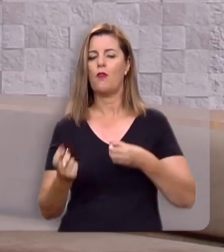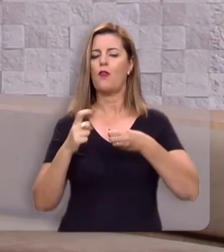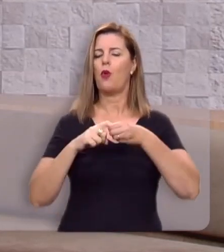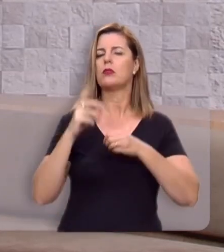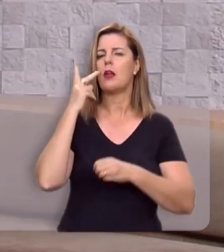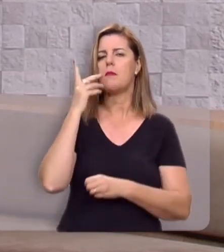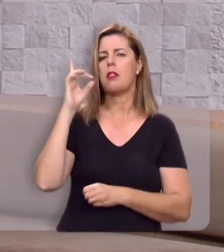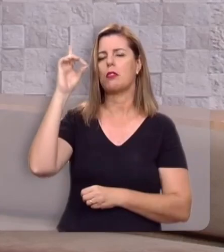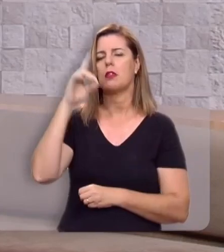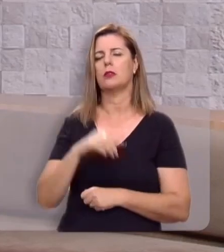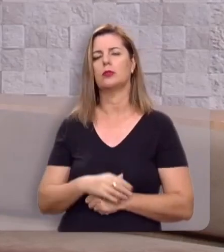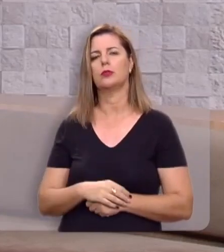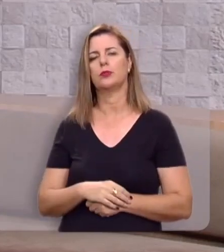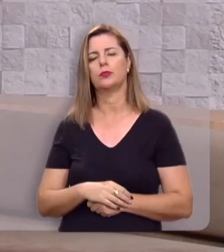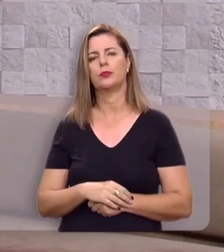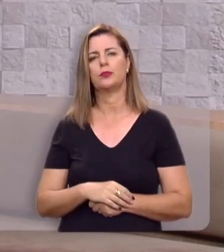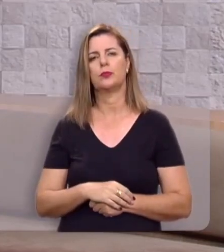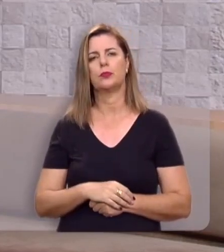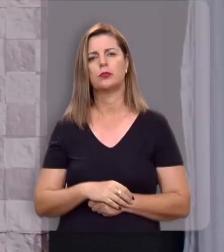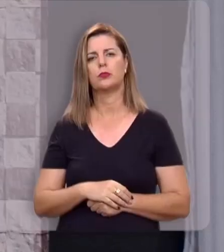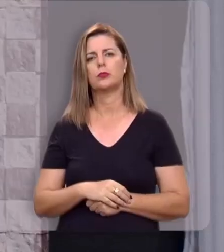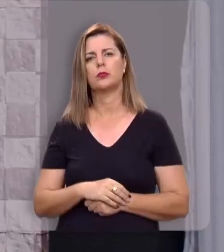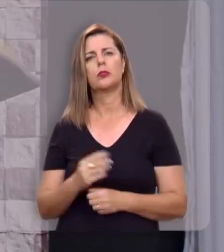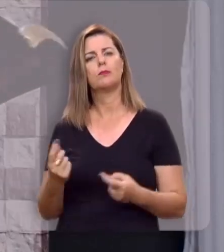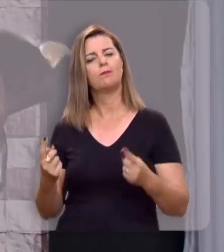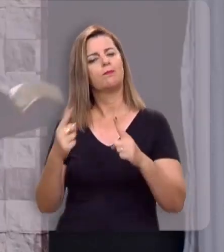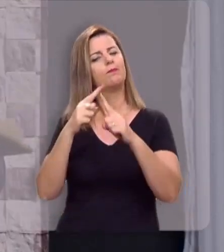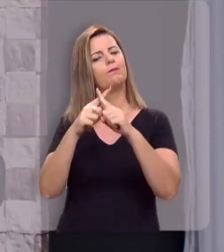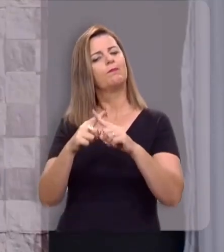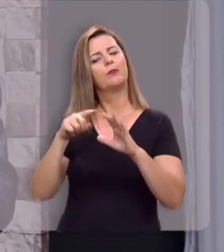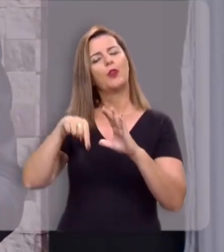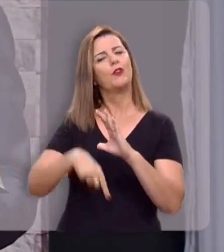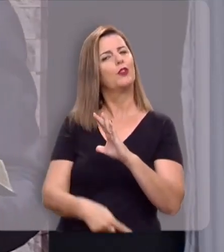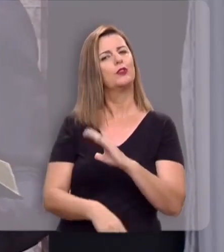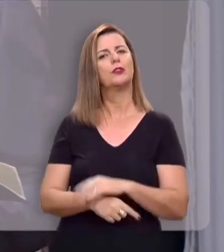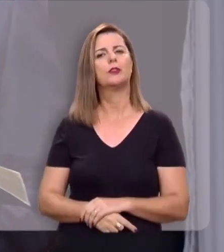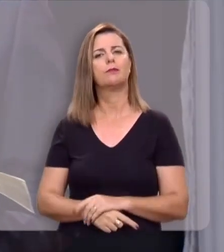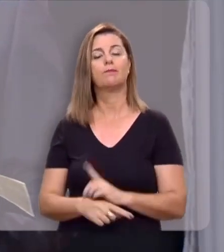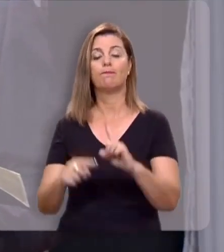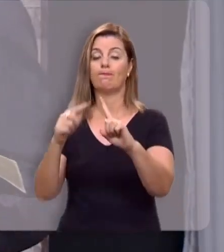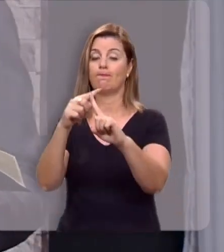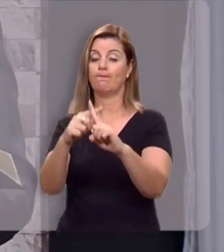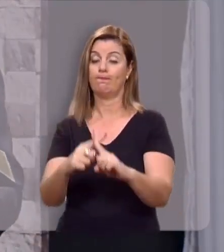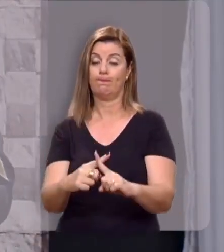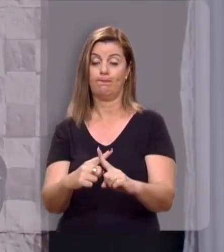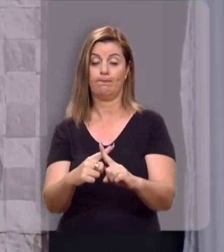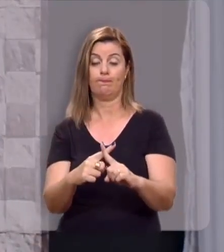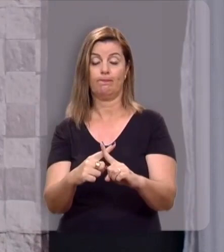o dia de voltar-se para Deus. Um profundo contraste